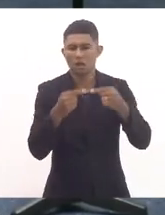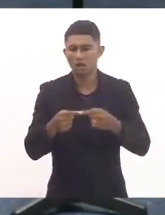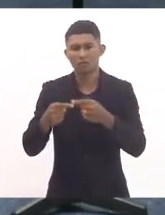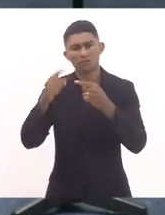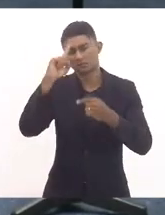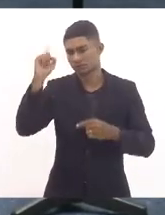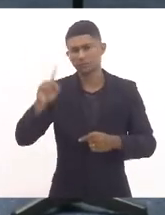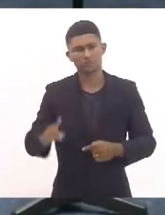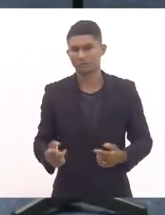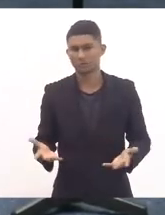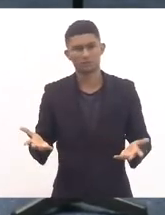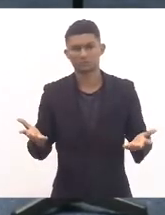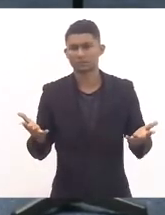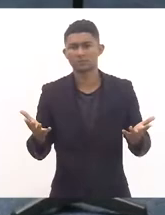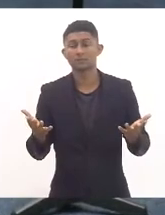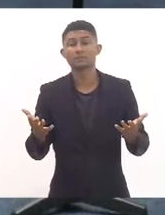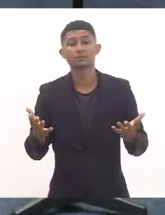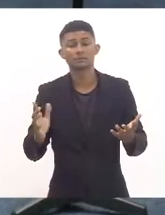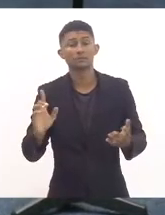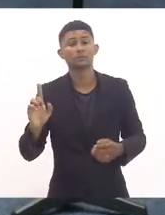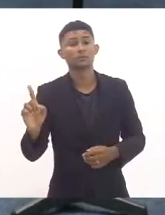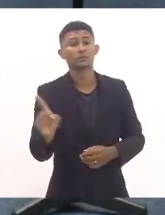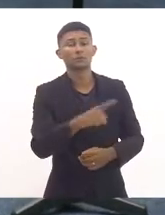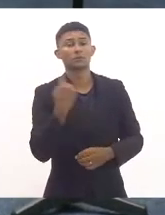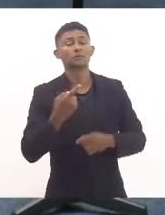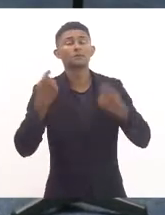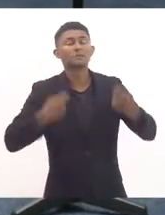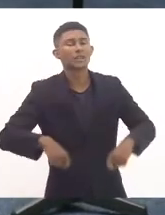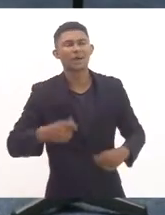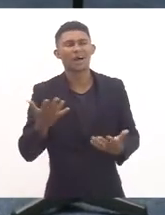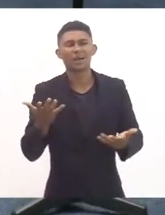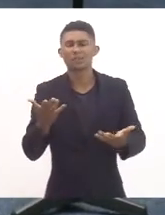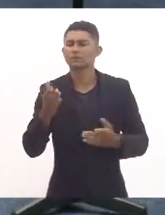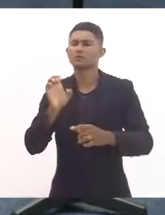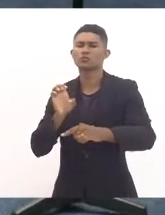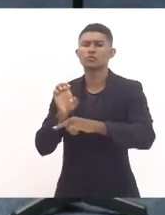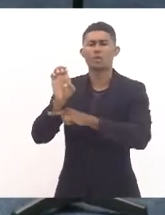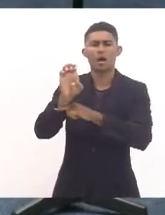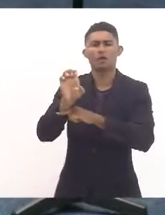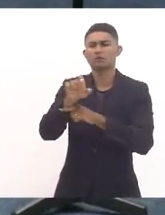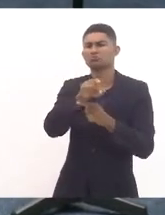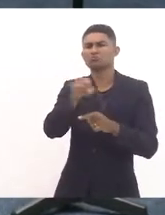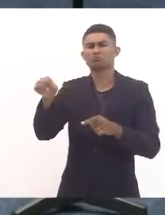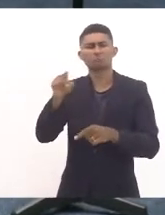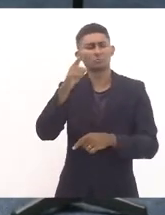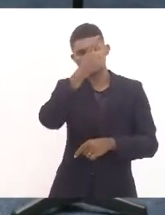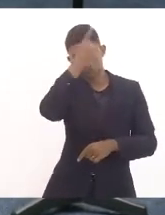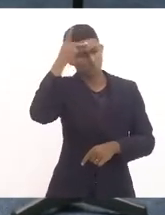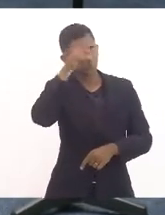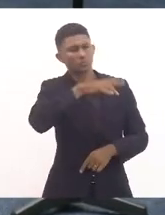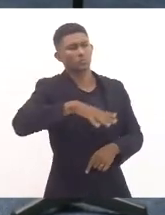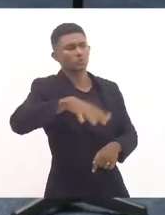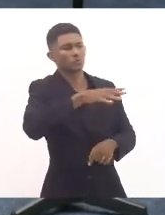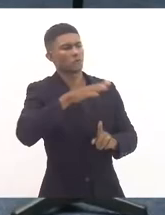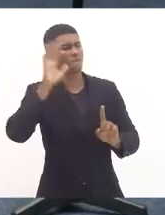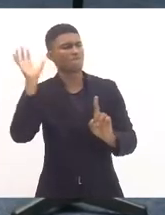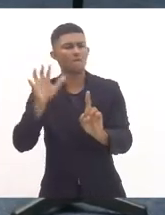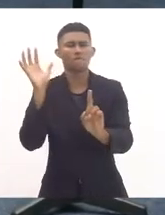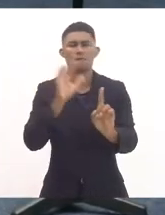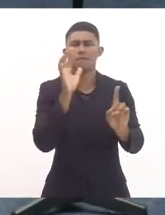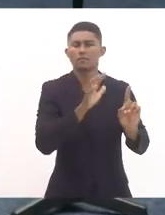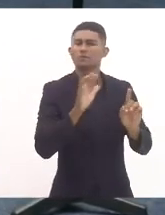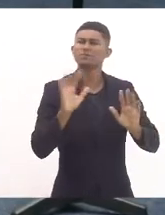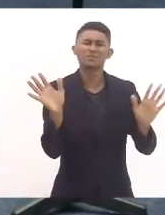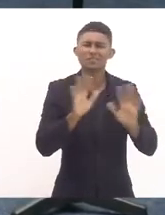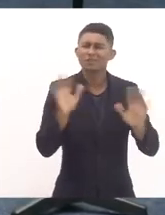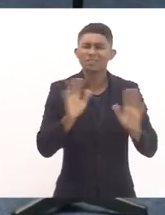A gente precisa deixar de achar que o Estado tem uma função essencial na vida das pessoas. O Estado mais atrapalha do que